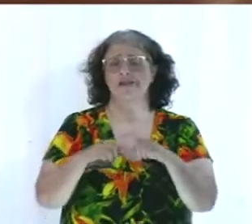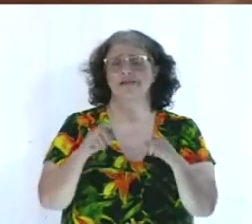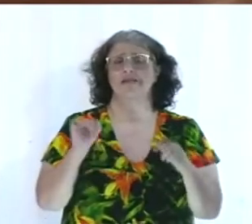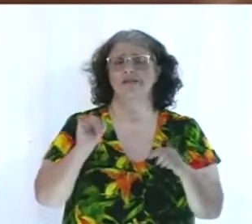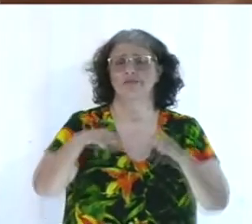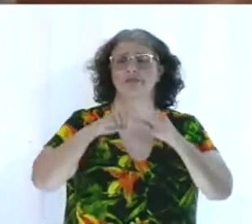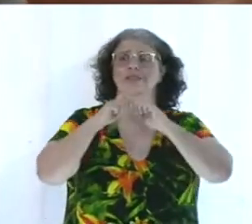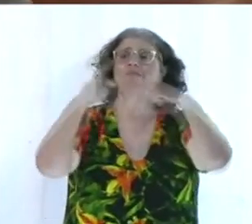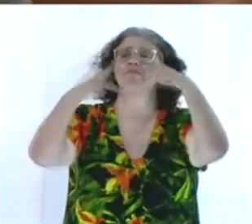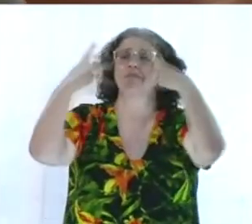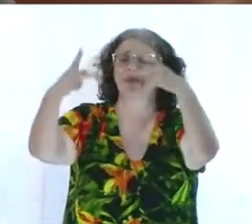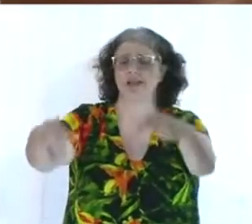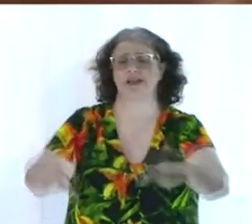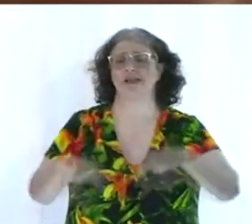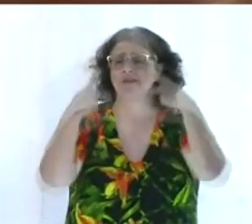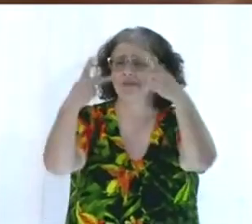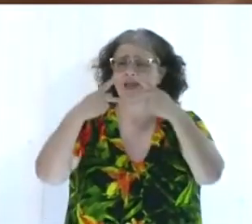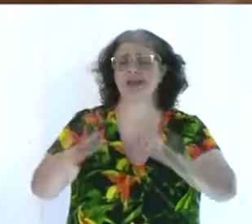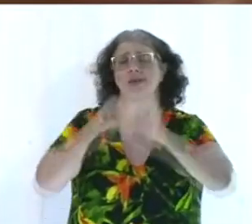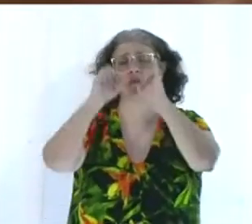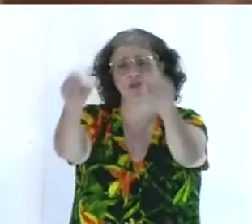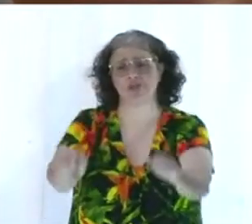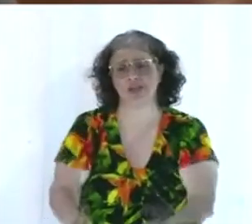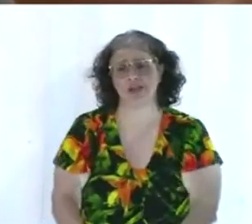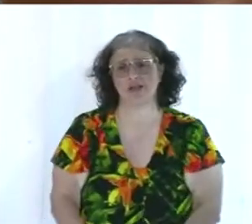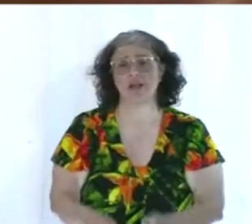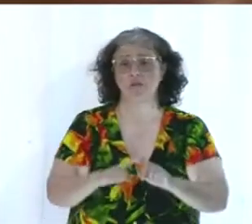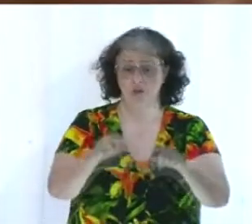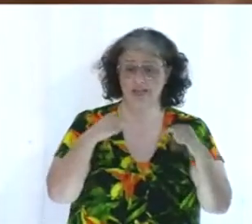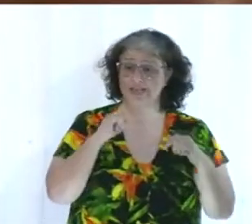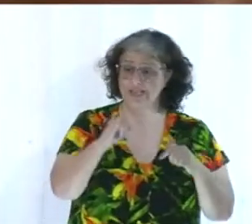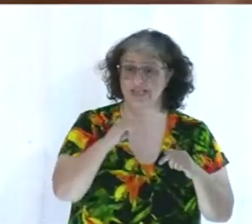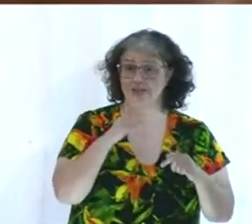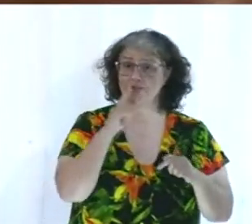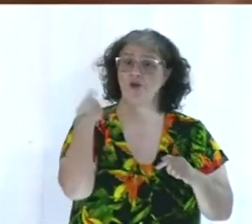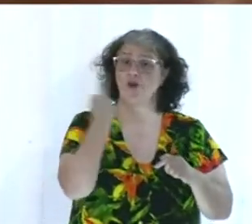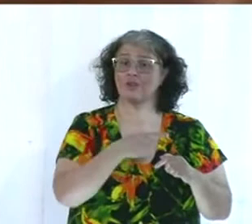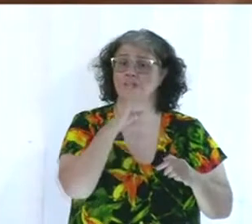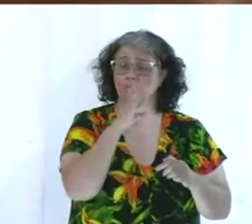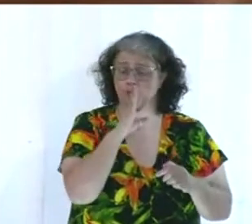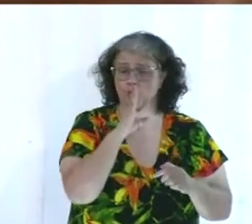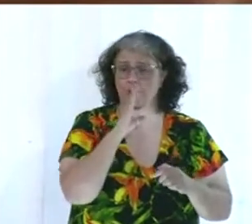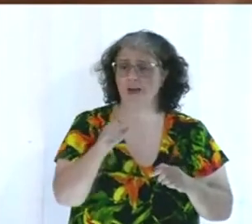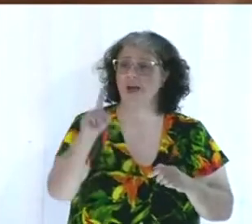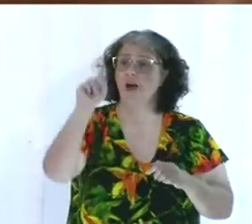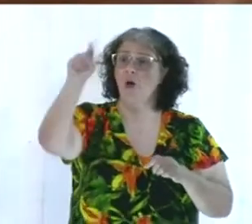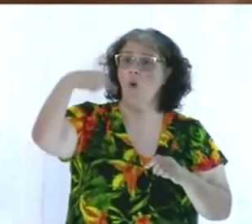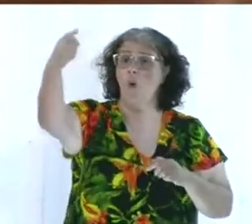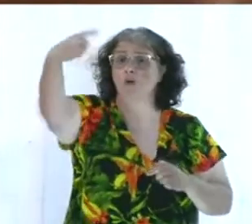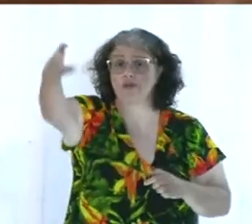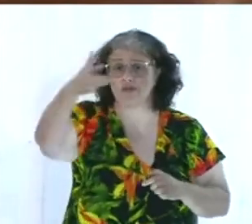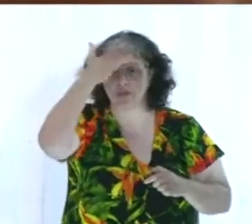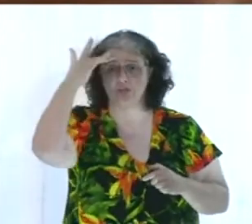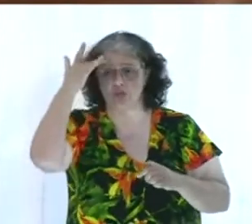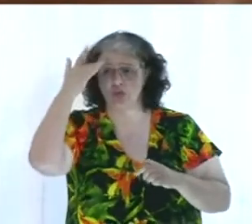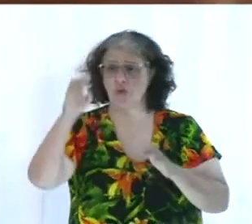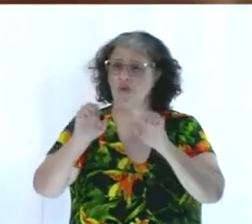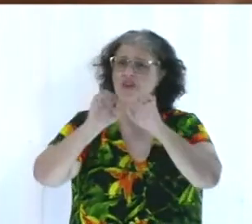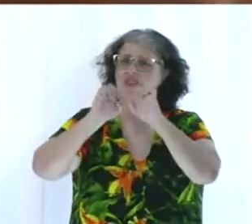lá fora. E Jesus avisou que seria assim mesmo. Nos últimos tempos surgirão falsos